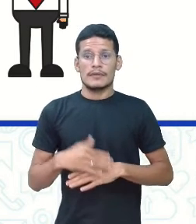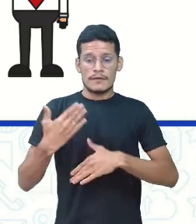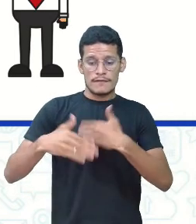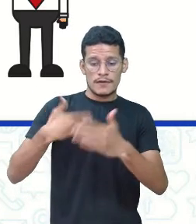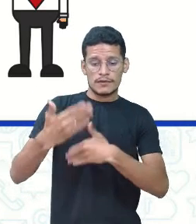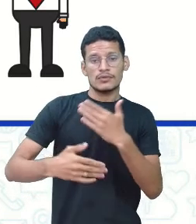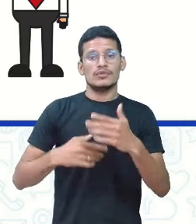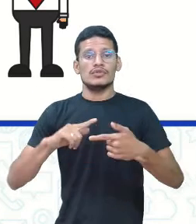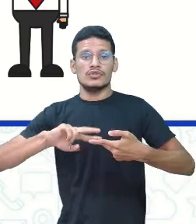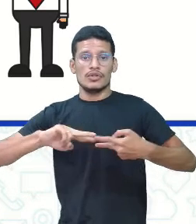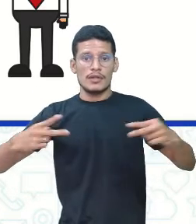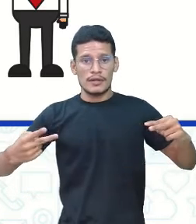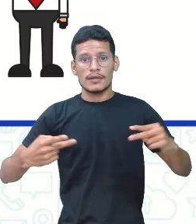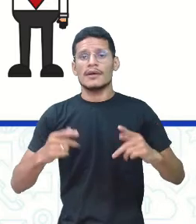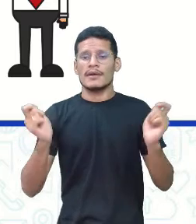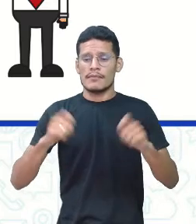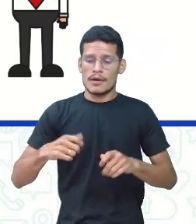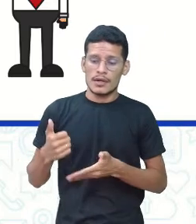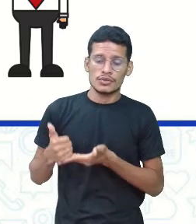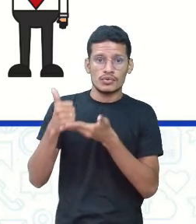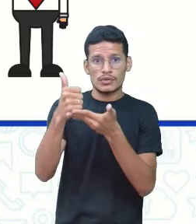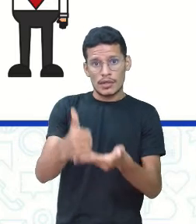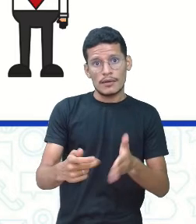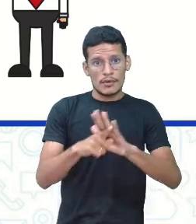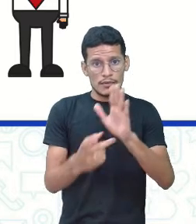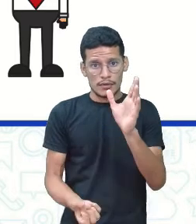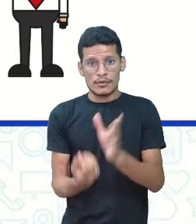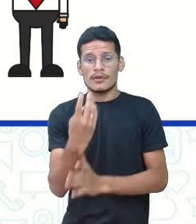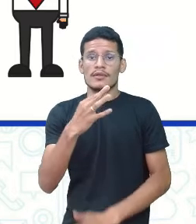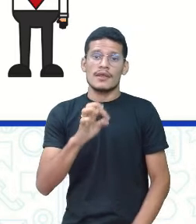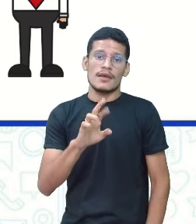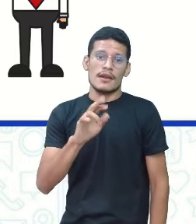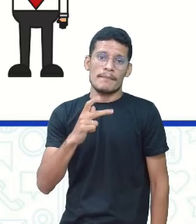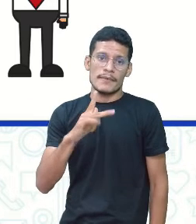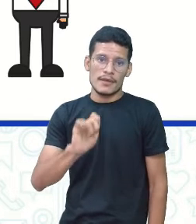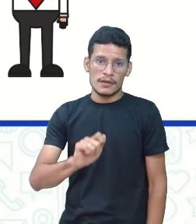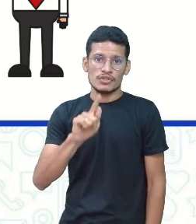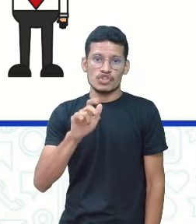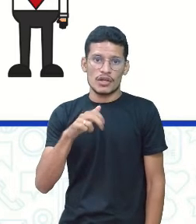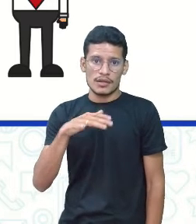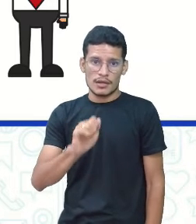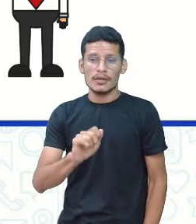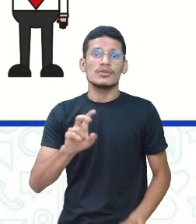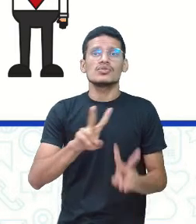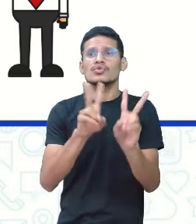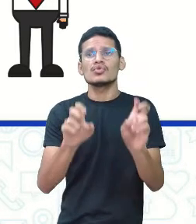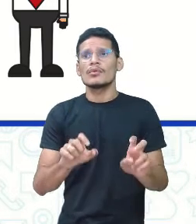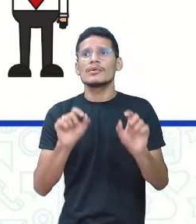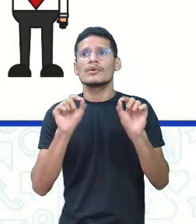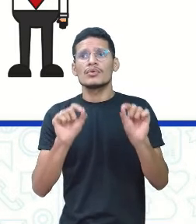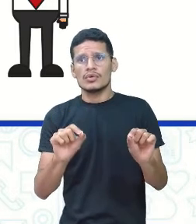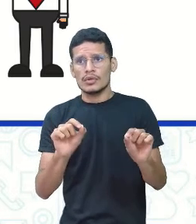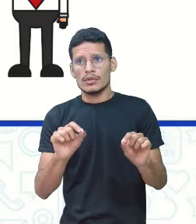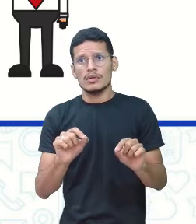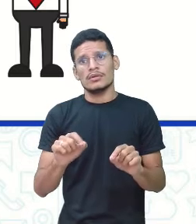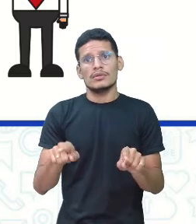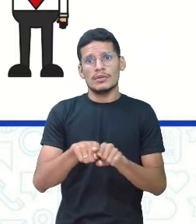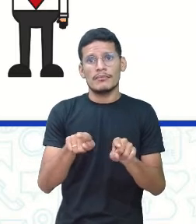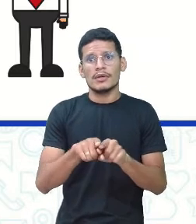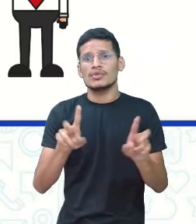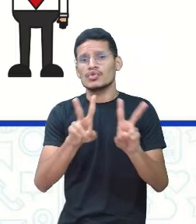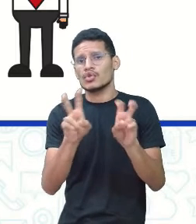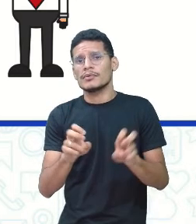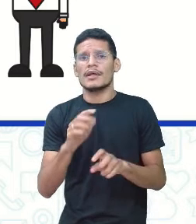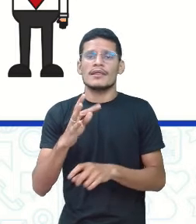avanço da genética contribuiu com o surgimento da terapia gênica sobre a terapia